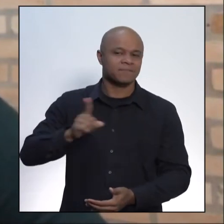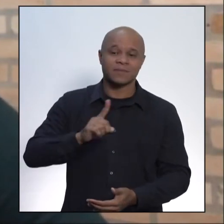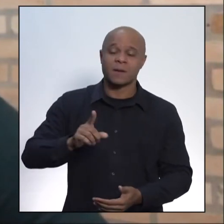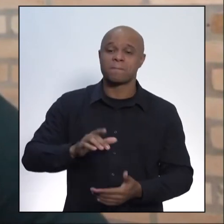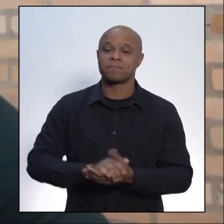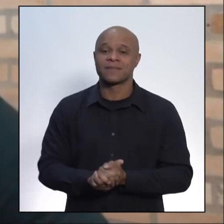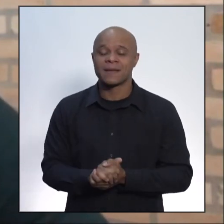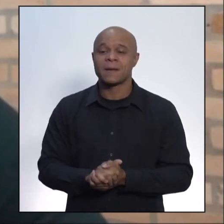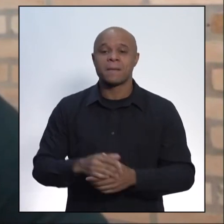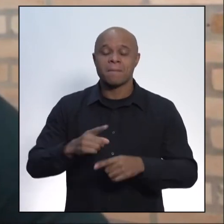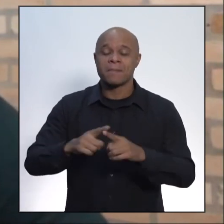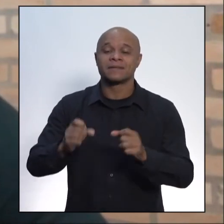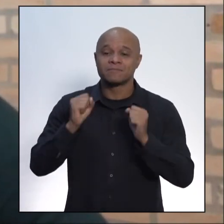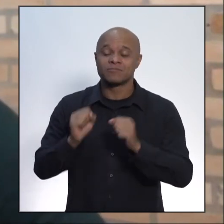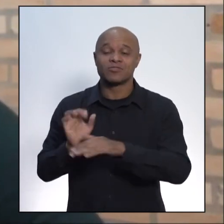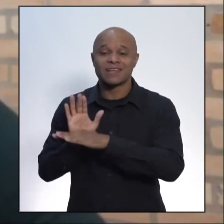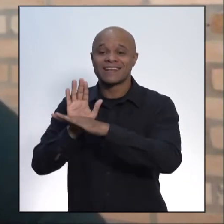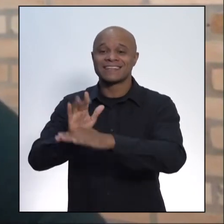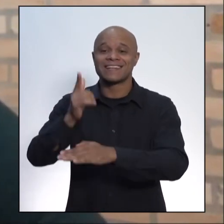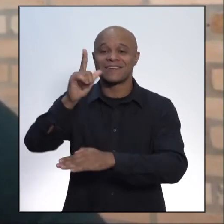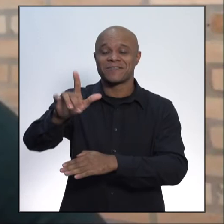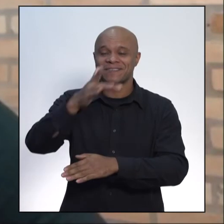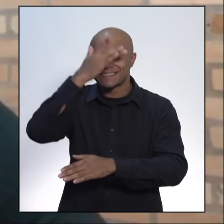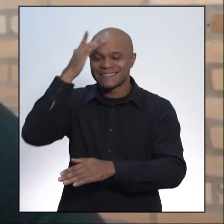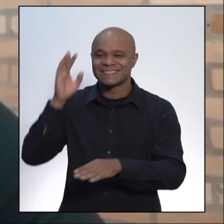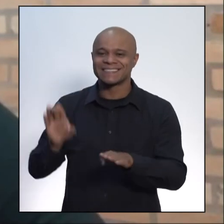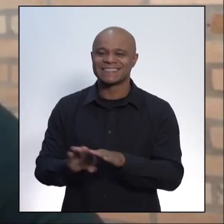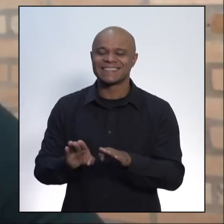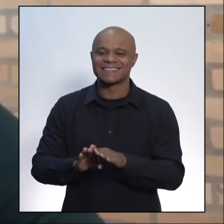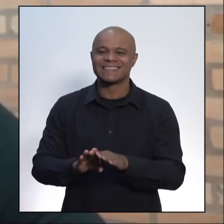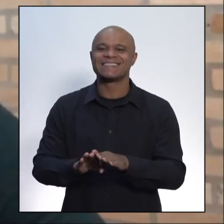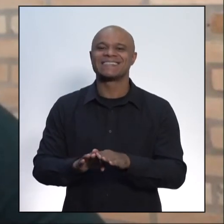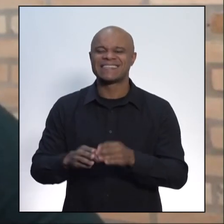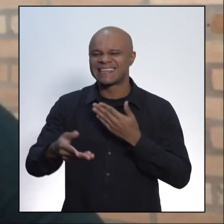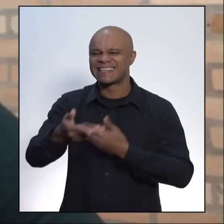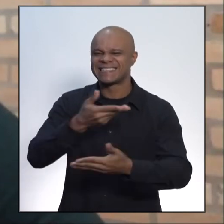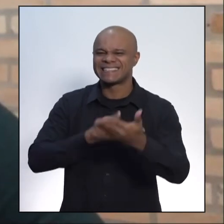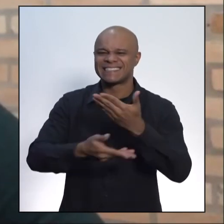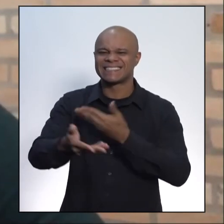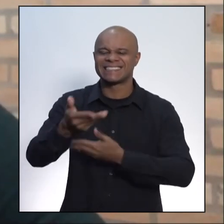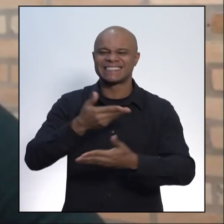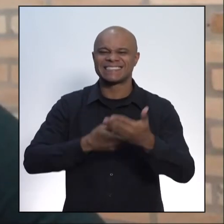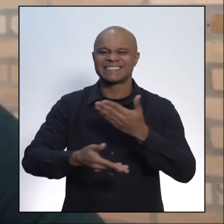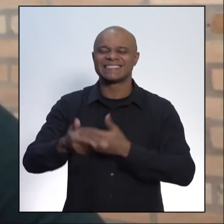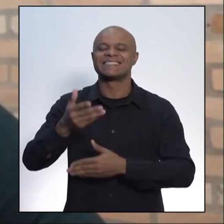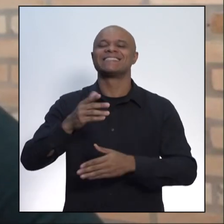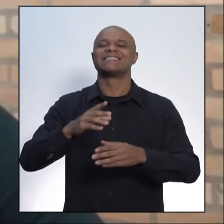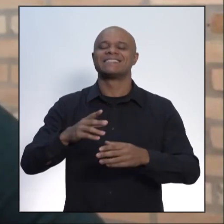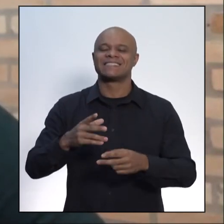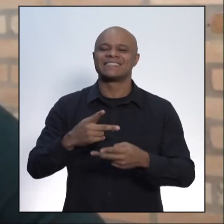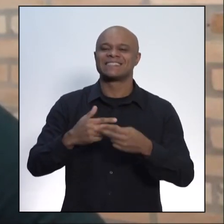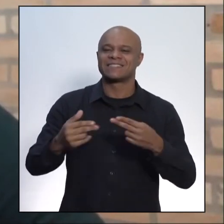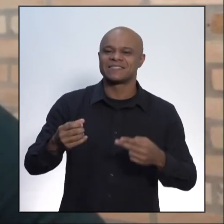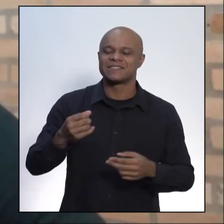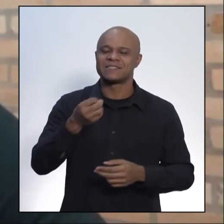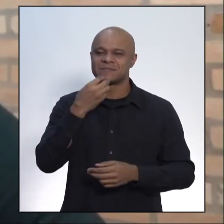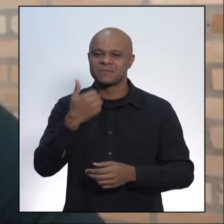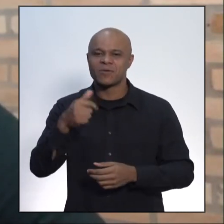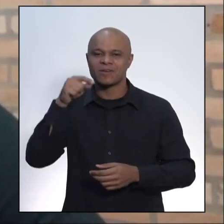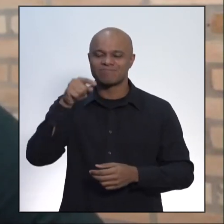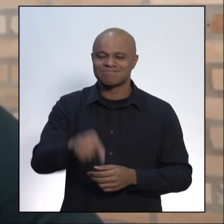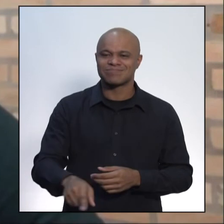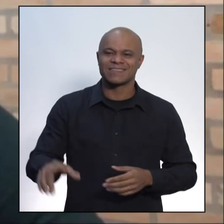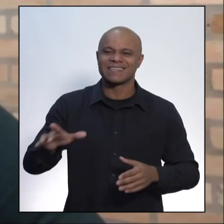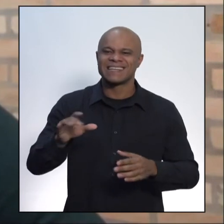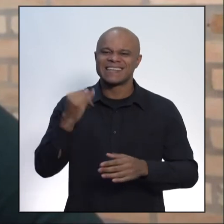ela pode inspirar outros, como ela pode se inspirar por outros. E essa troca de energias, acho que isso que a Viver Ser coloca muito, né?